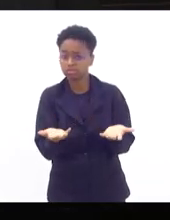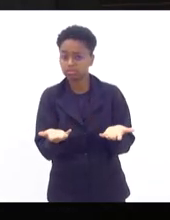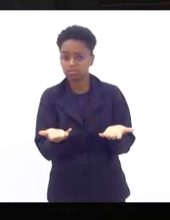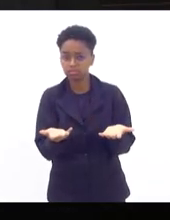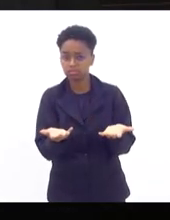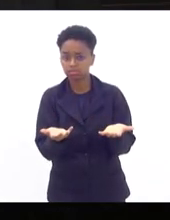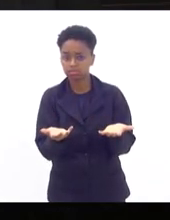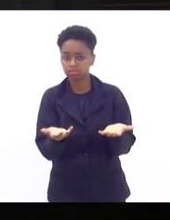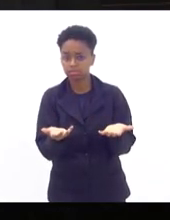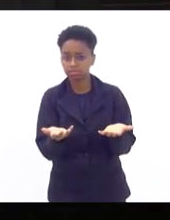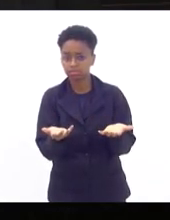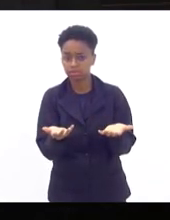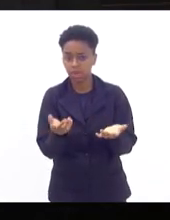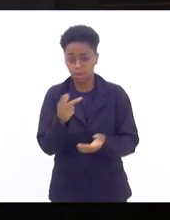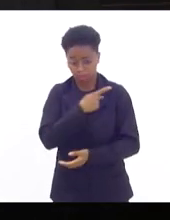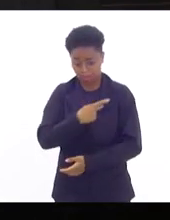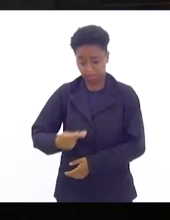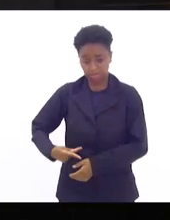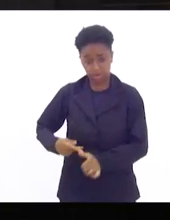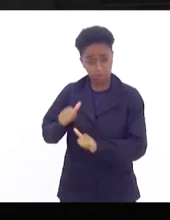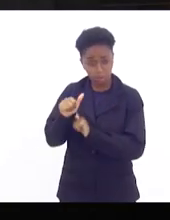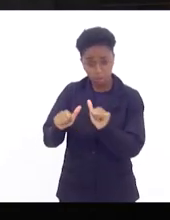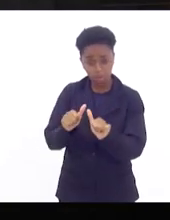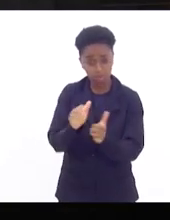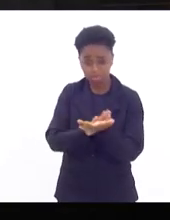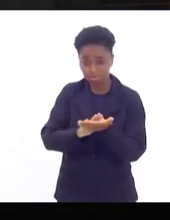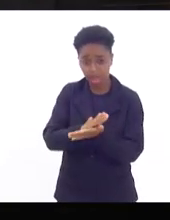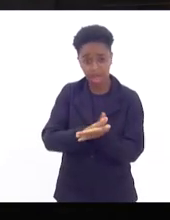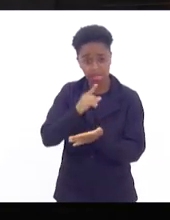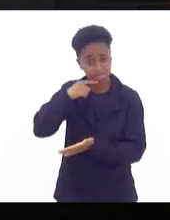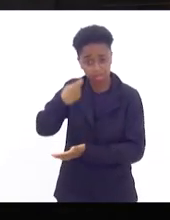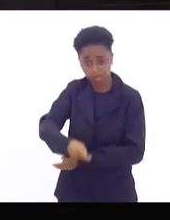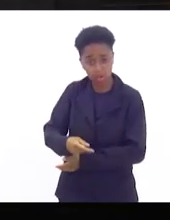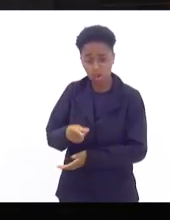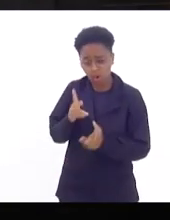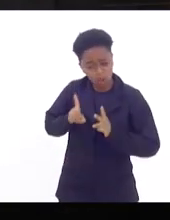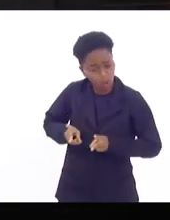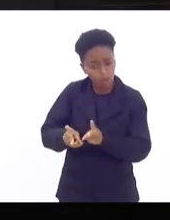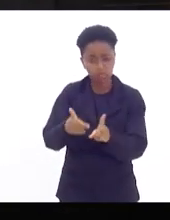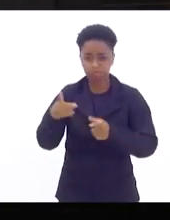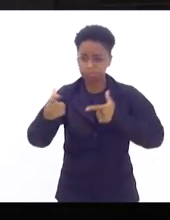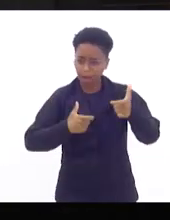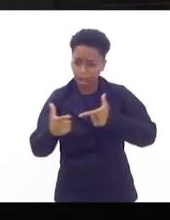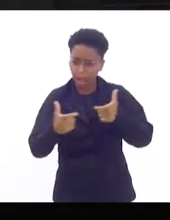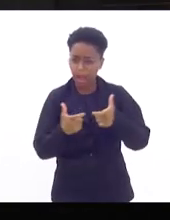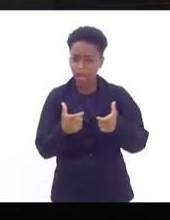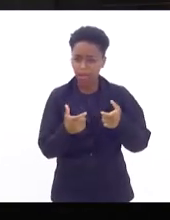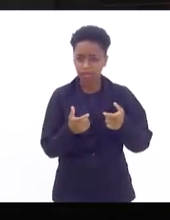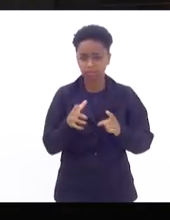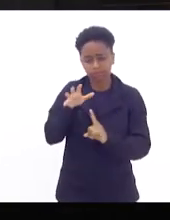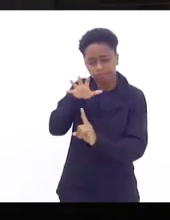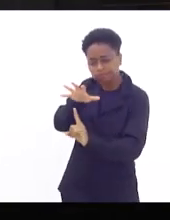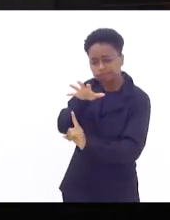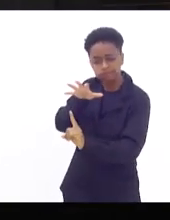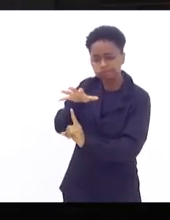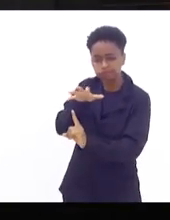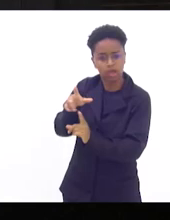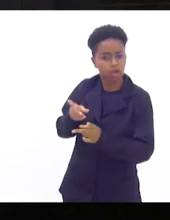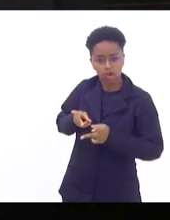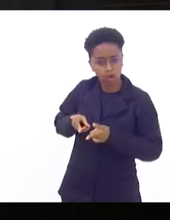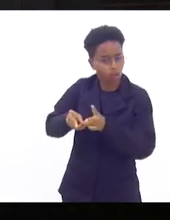O Putin não muda de lugar e a guerra continua. E as ameaças colaterais são